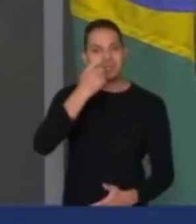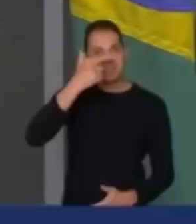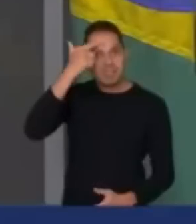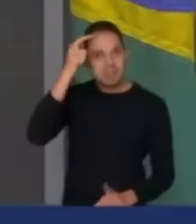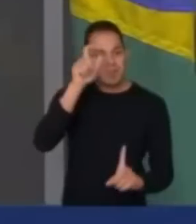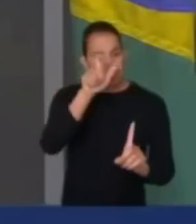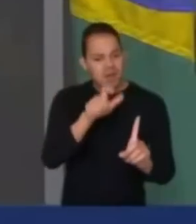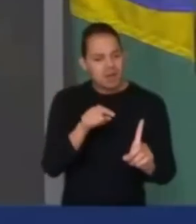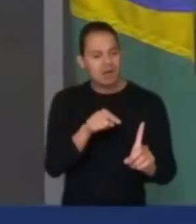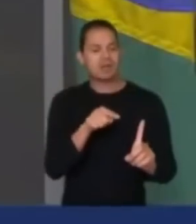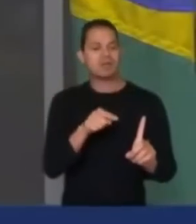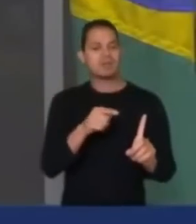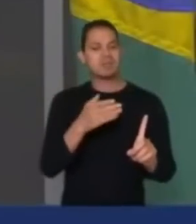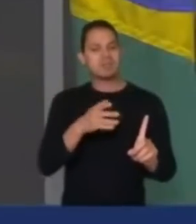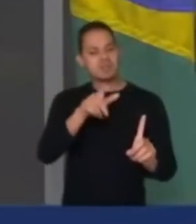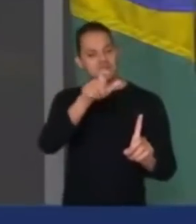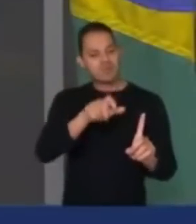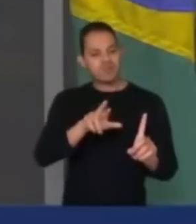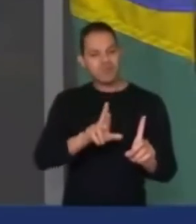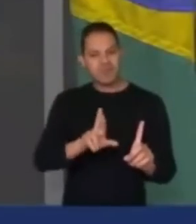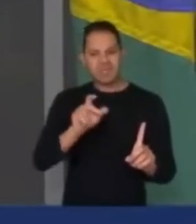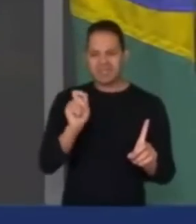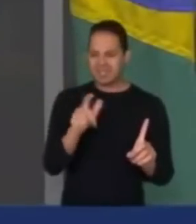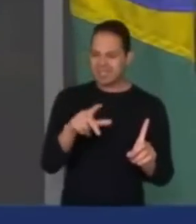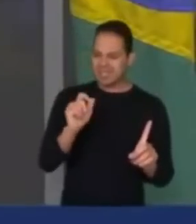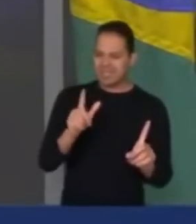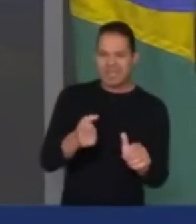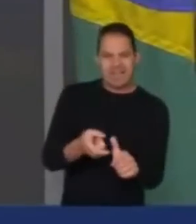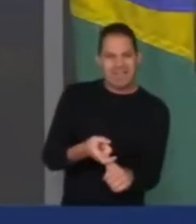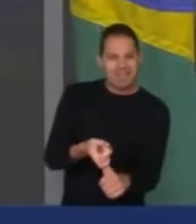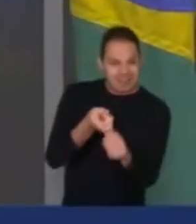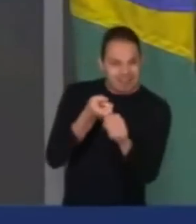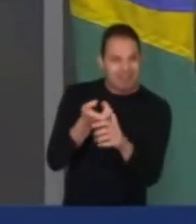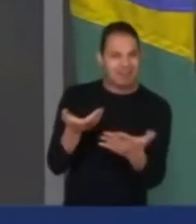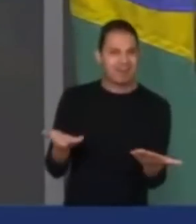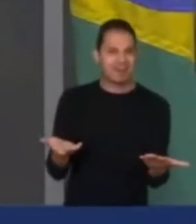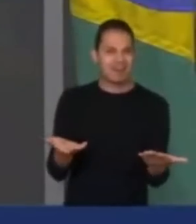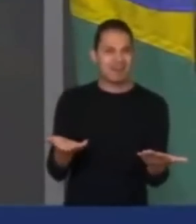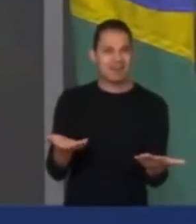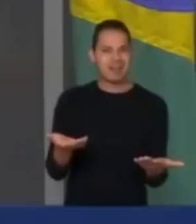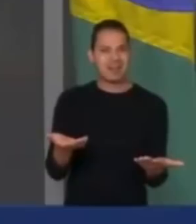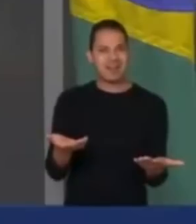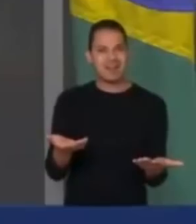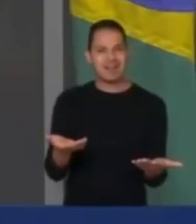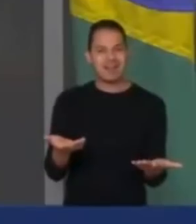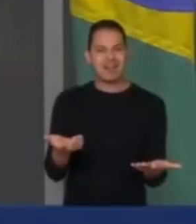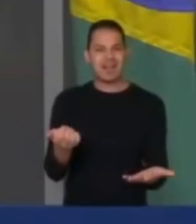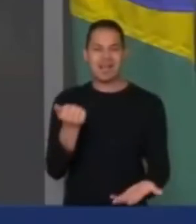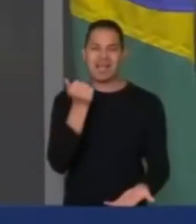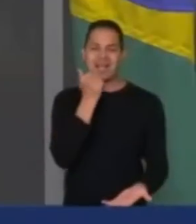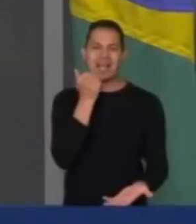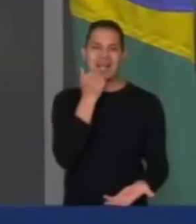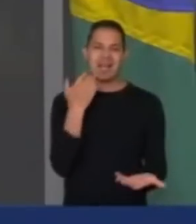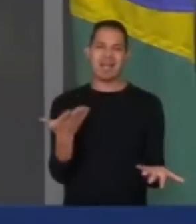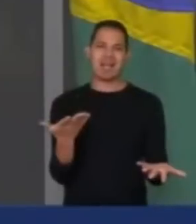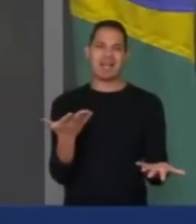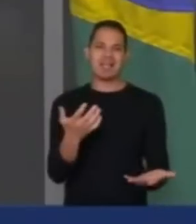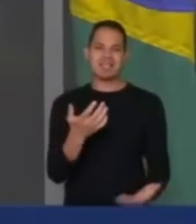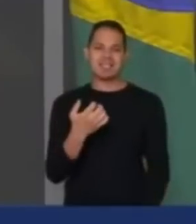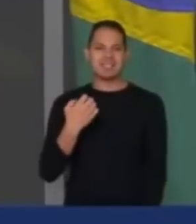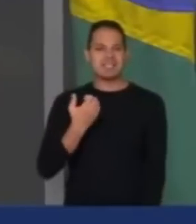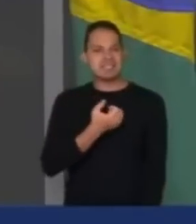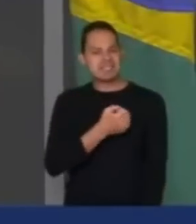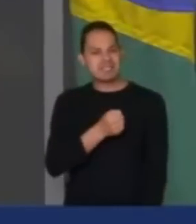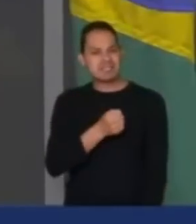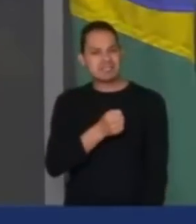e o sua e o senhor suspende telegram o senhor tá de sacanagem o senhor tá